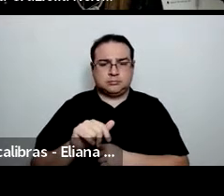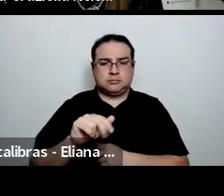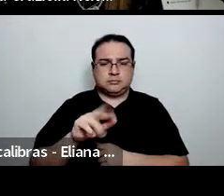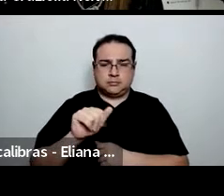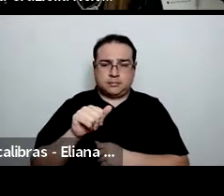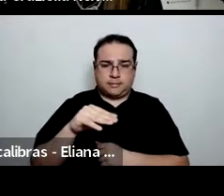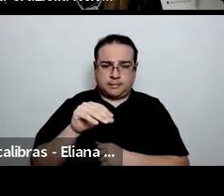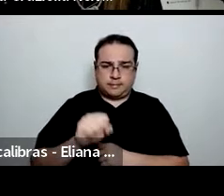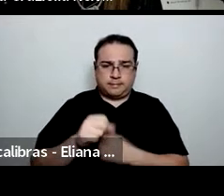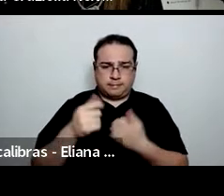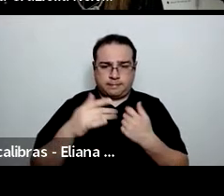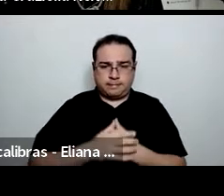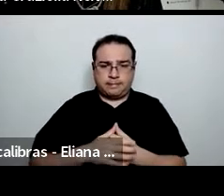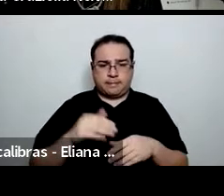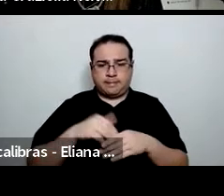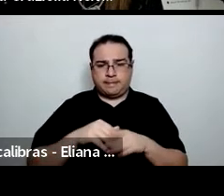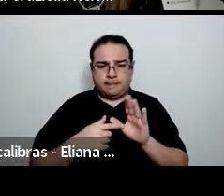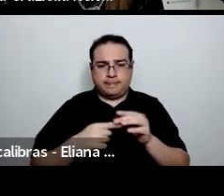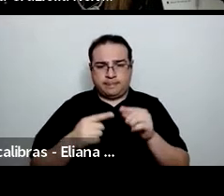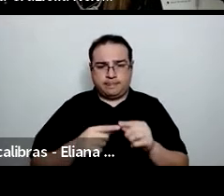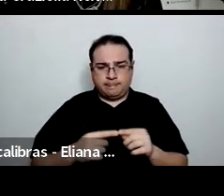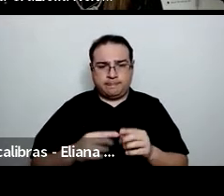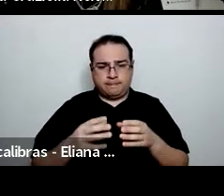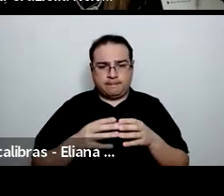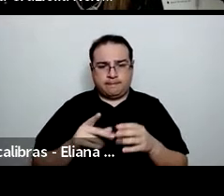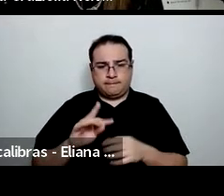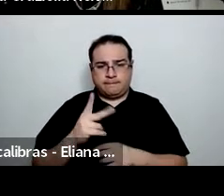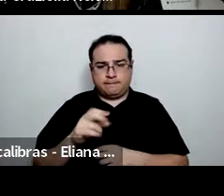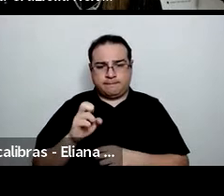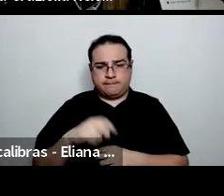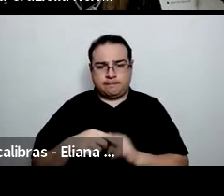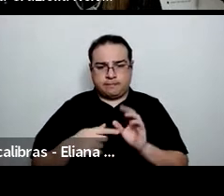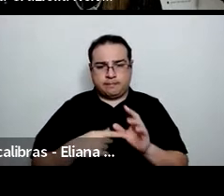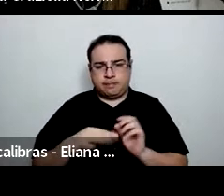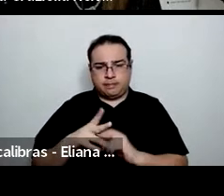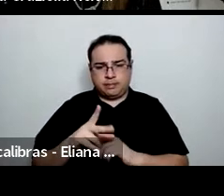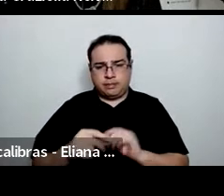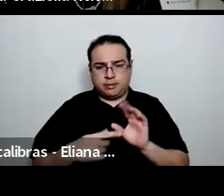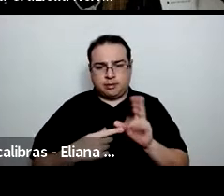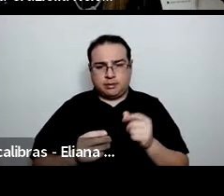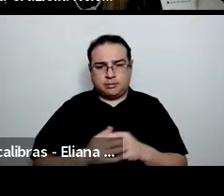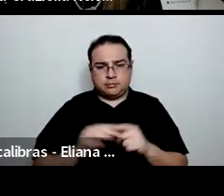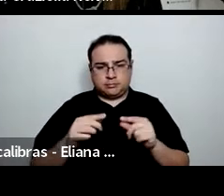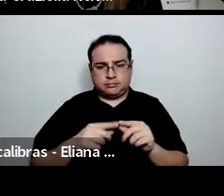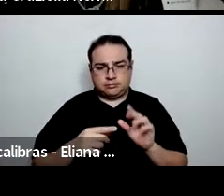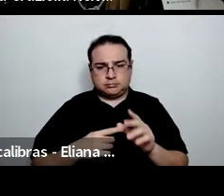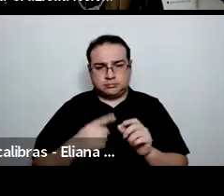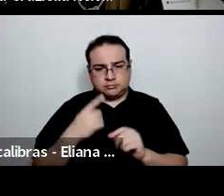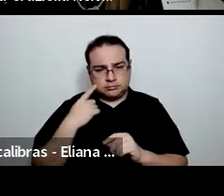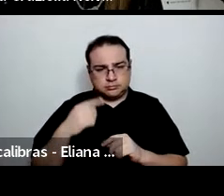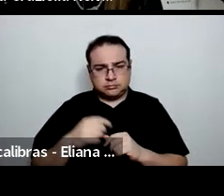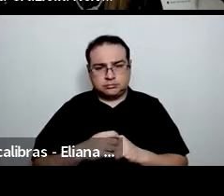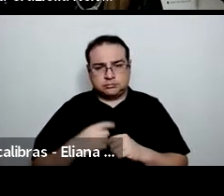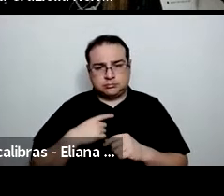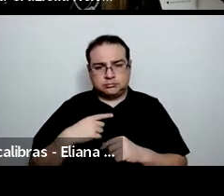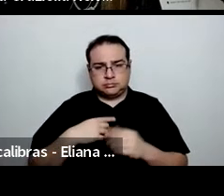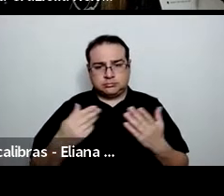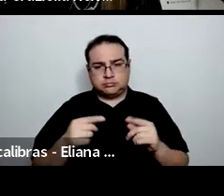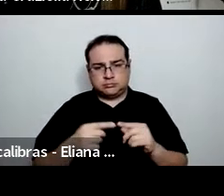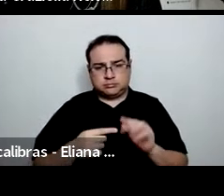Ramos parecer do Ministério Público eleitoral é medido pelo procurador Wilton Araújo de Melo pelo deferimento do requerimento de regularização